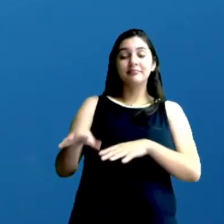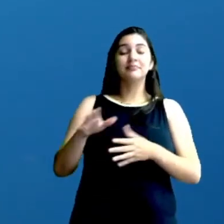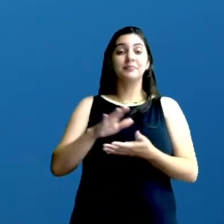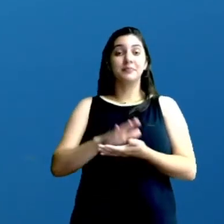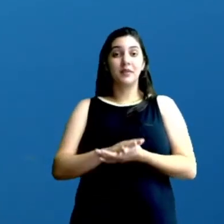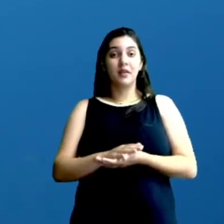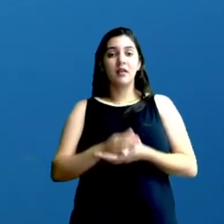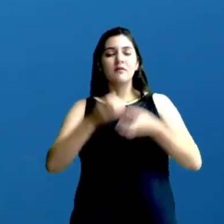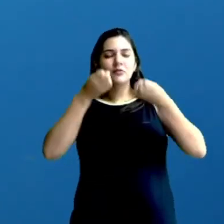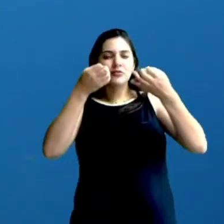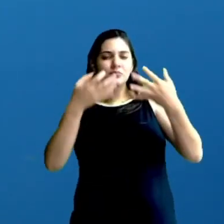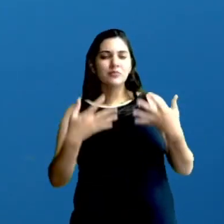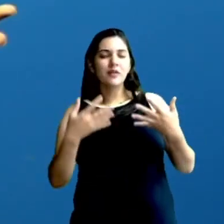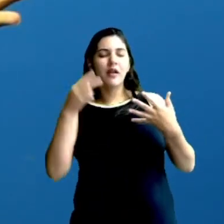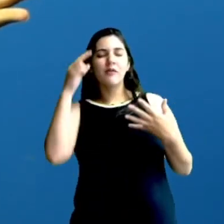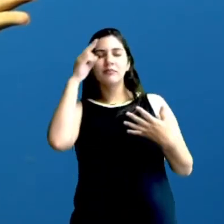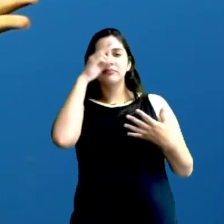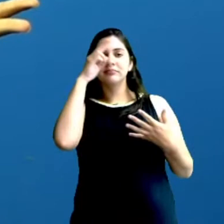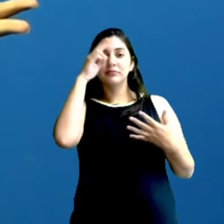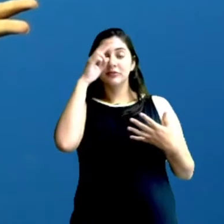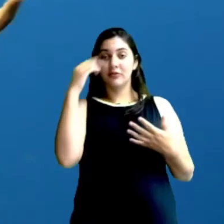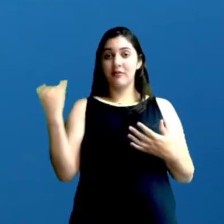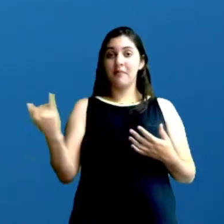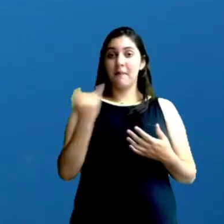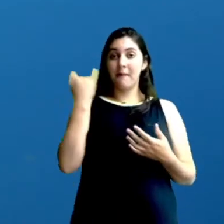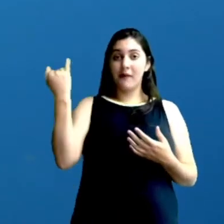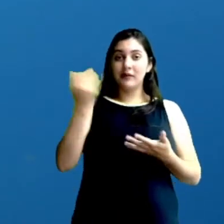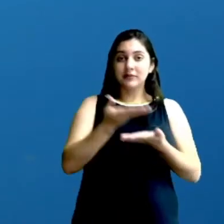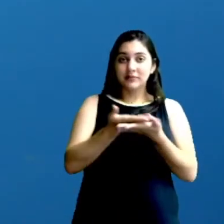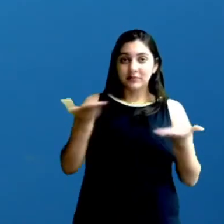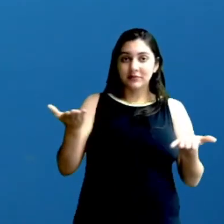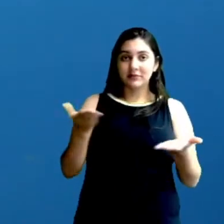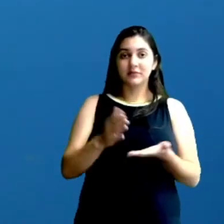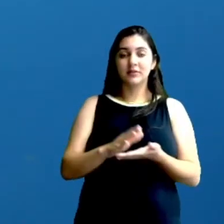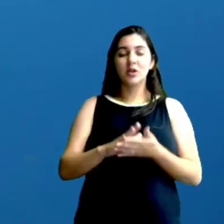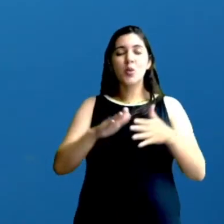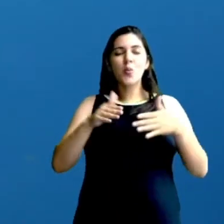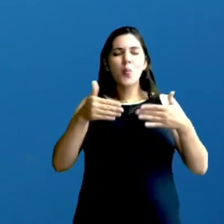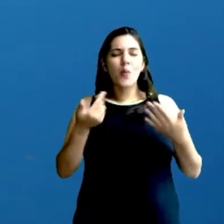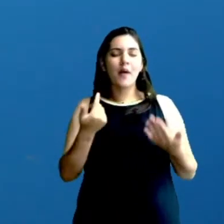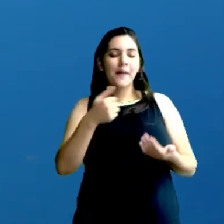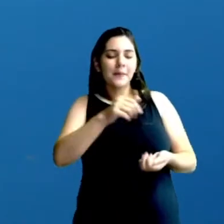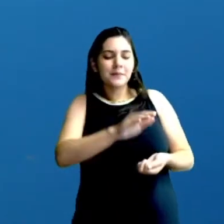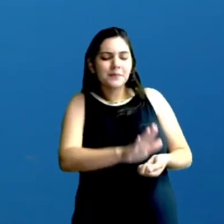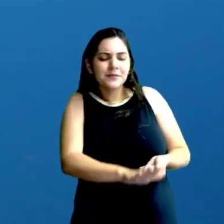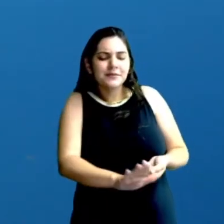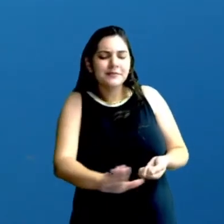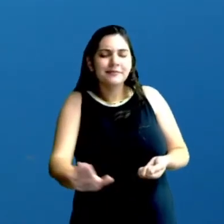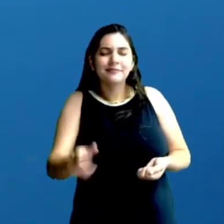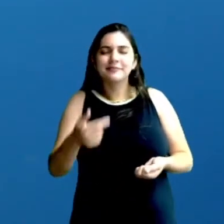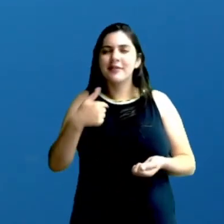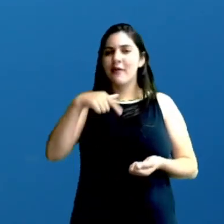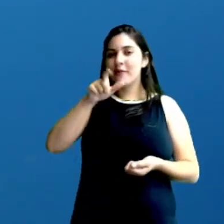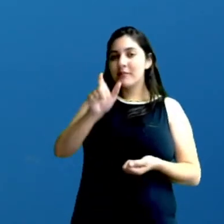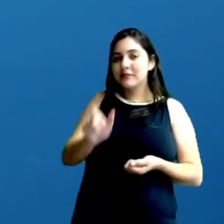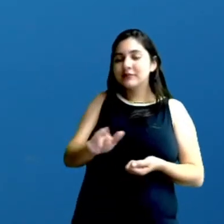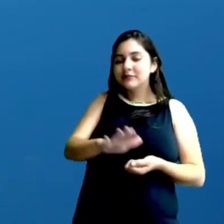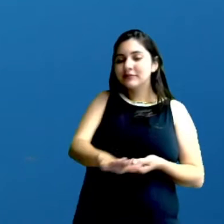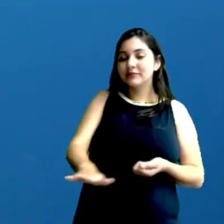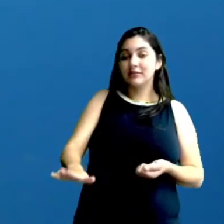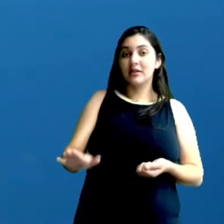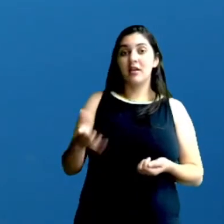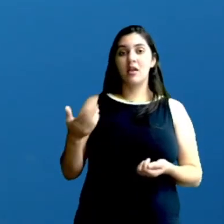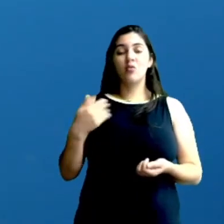começar contando uma história bem importante para vocês quando eu era bem pequenininha e olha que eu não sou tão grande